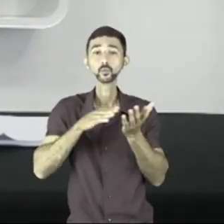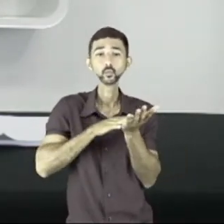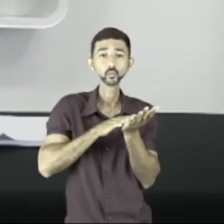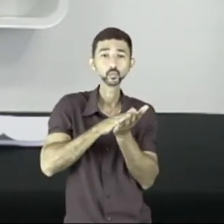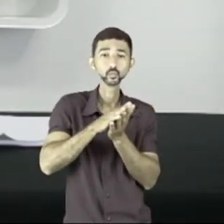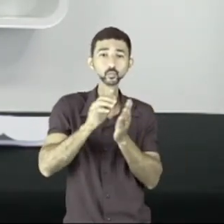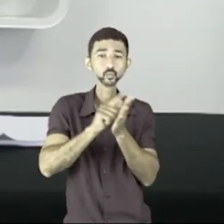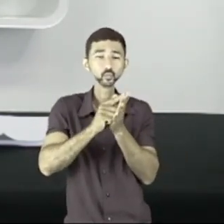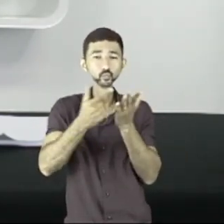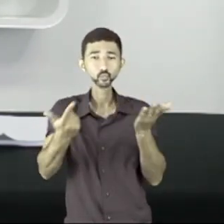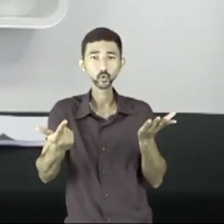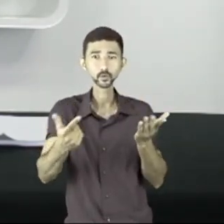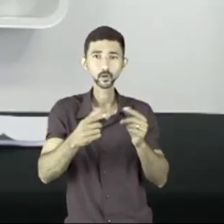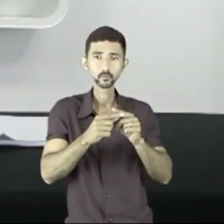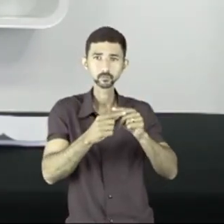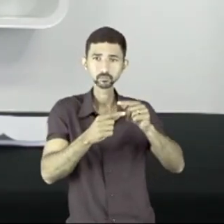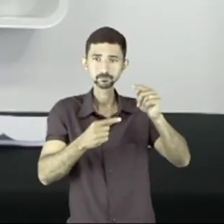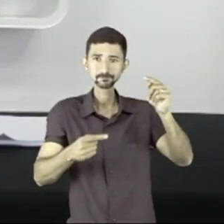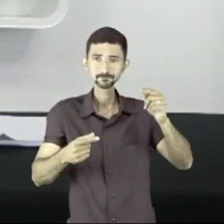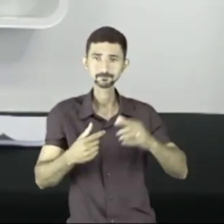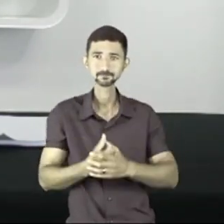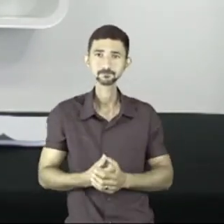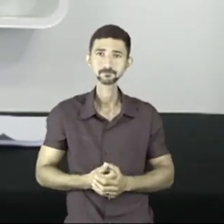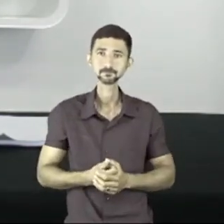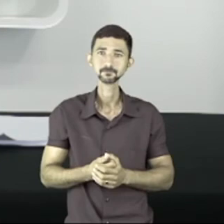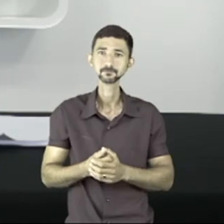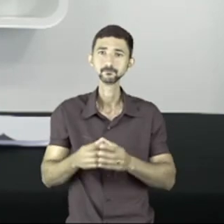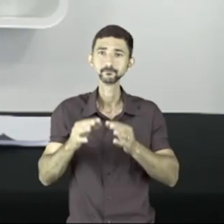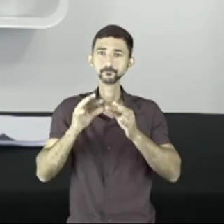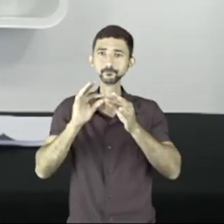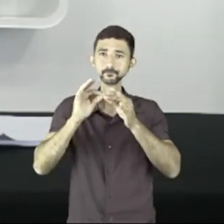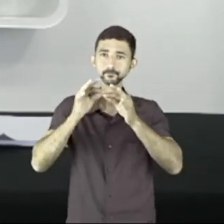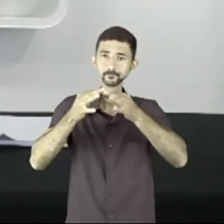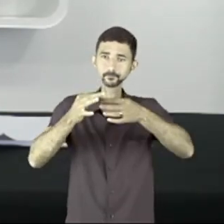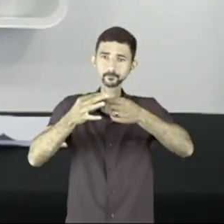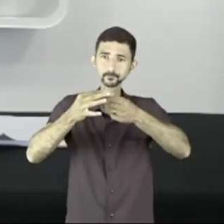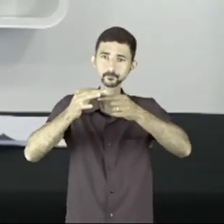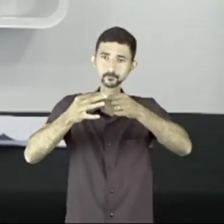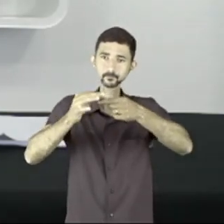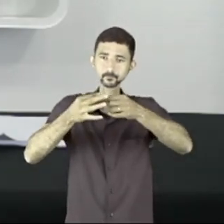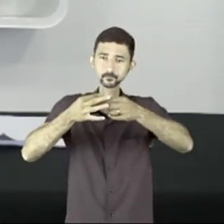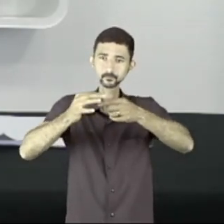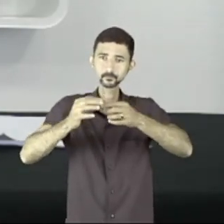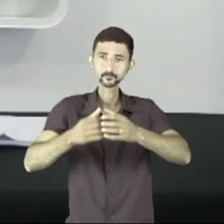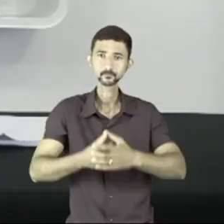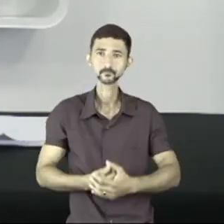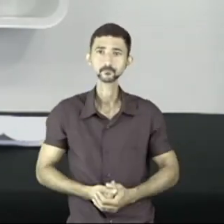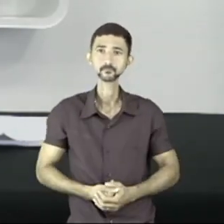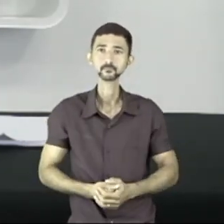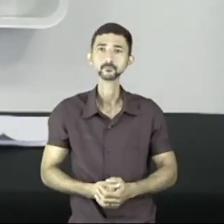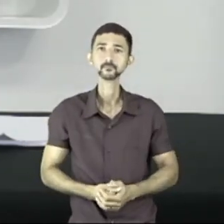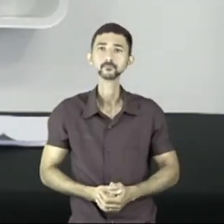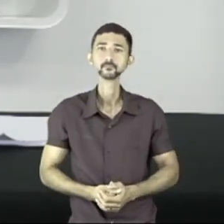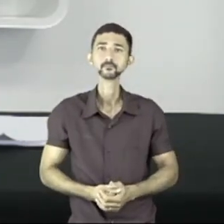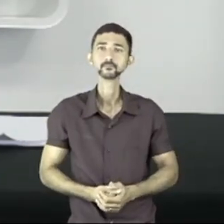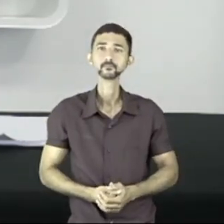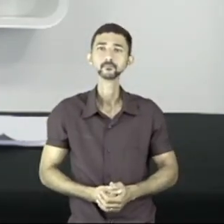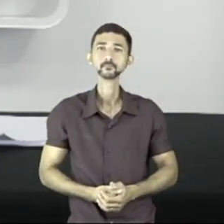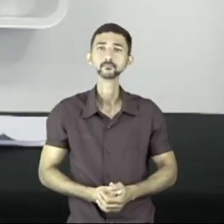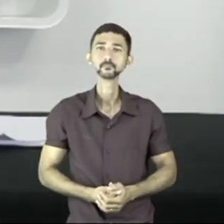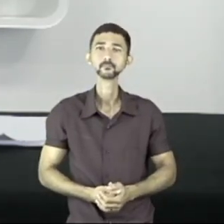como o jornal é grande, dá para você apenas o que? Ó, amassar a parte de baixo do canudo.